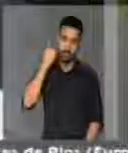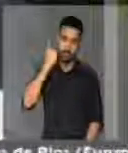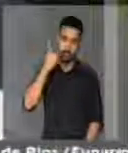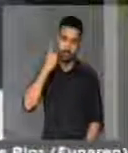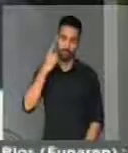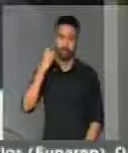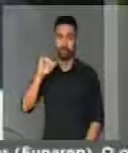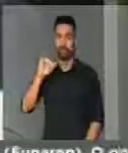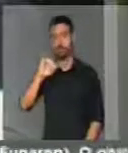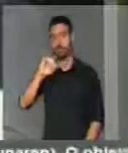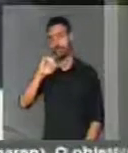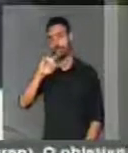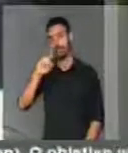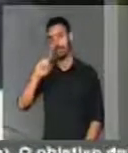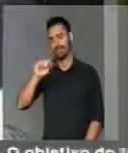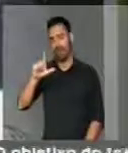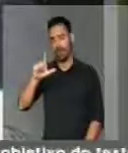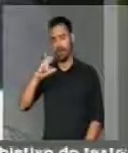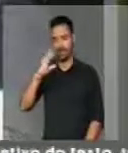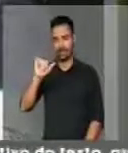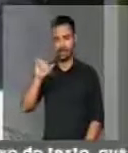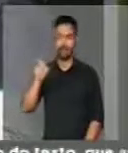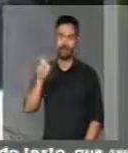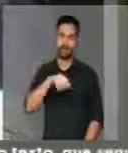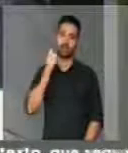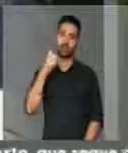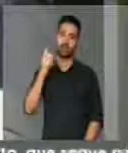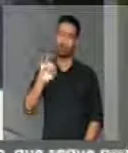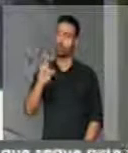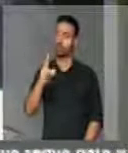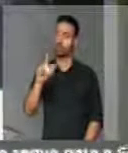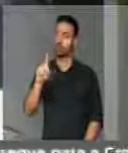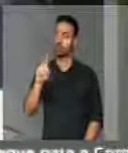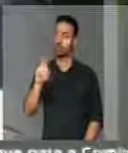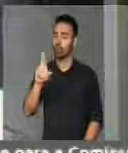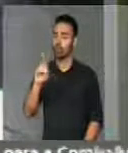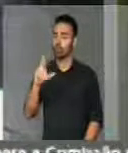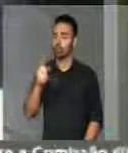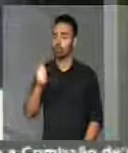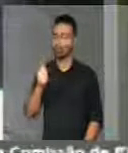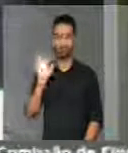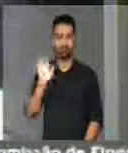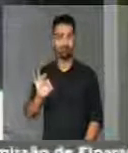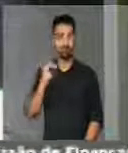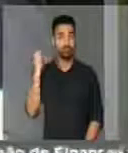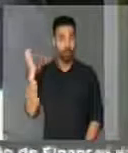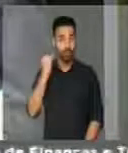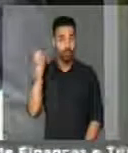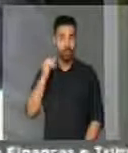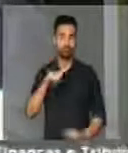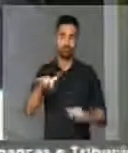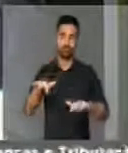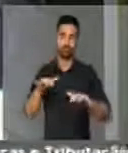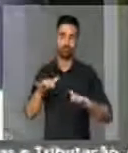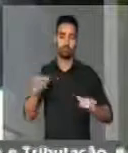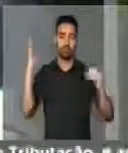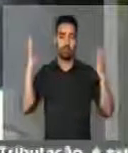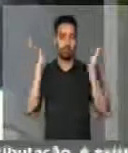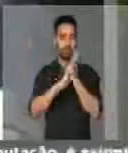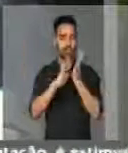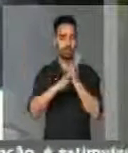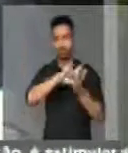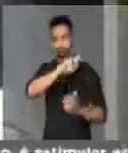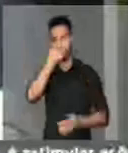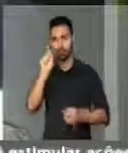Isalci e o deputado Hildo Rocha, por essa importante sessão solene em comemoração ao Dia